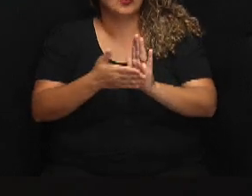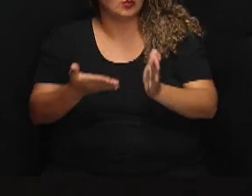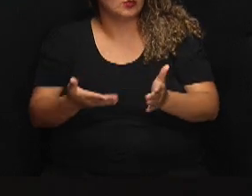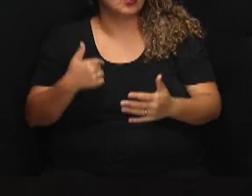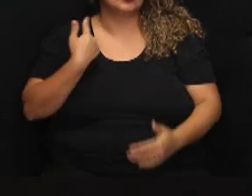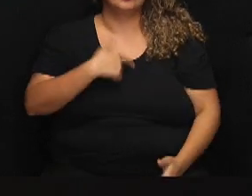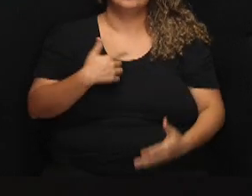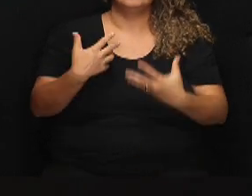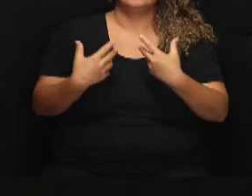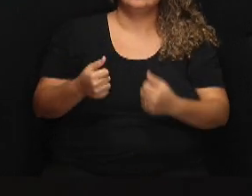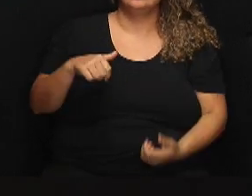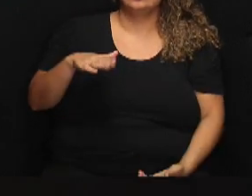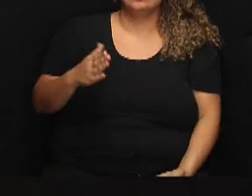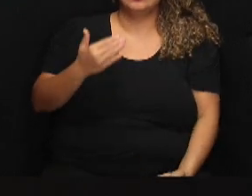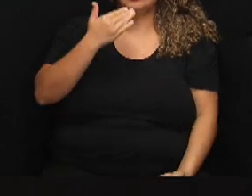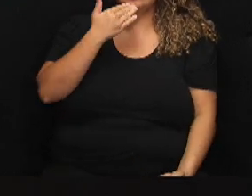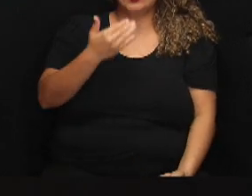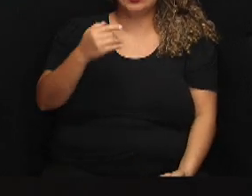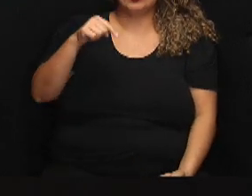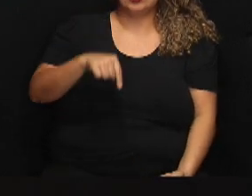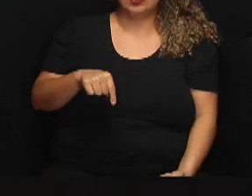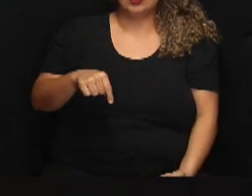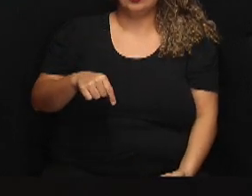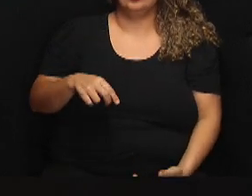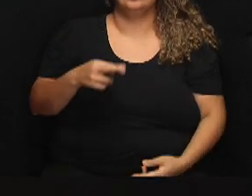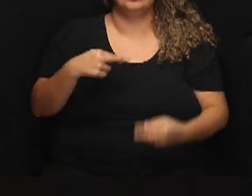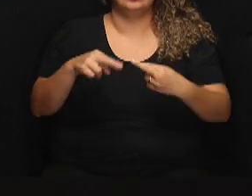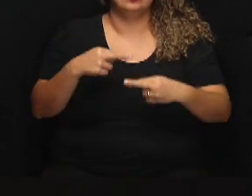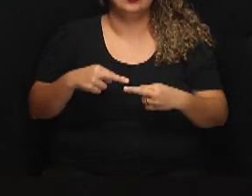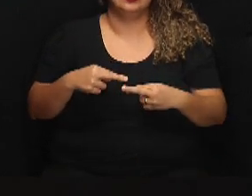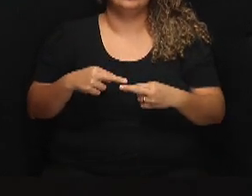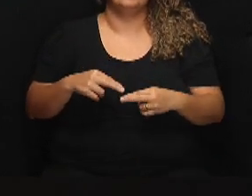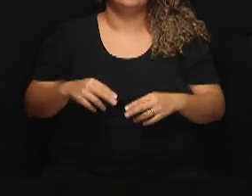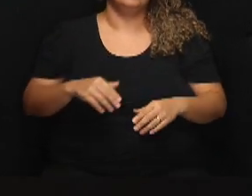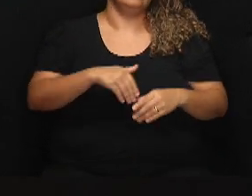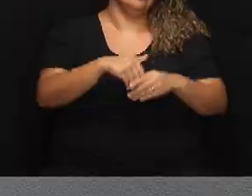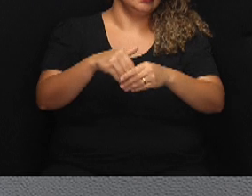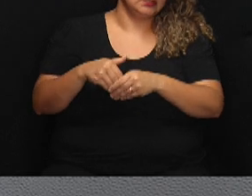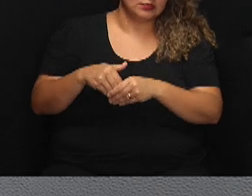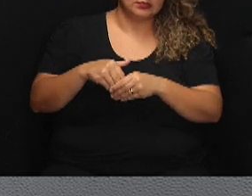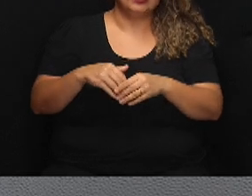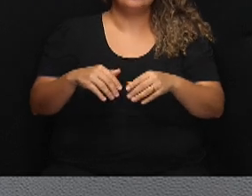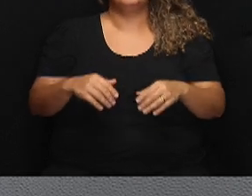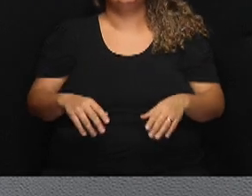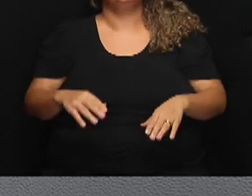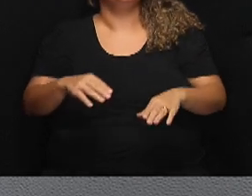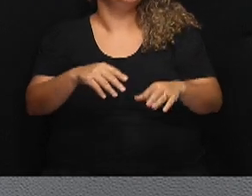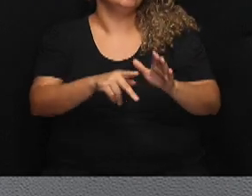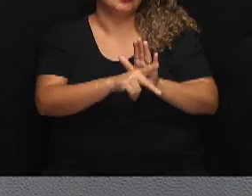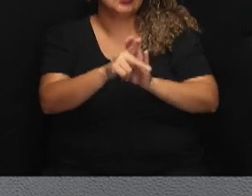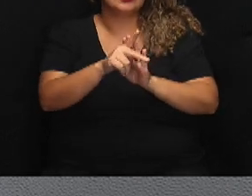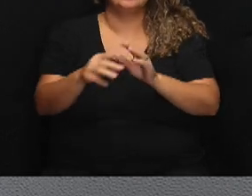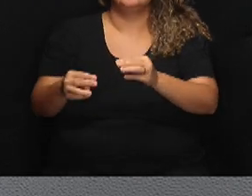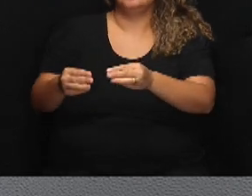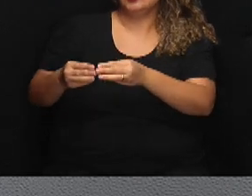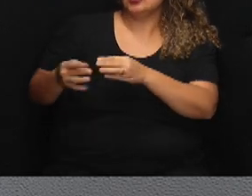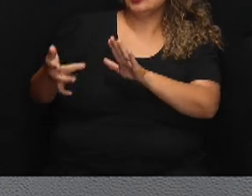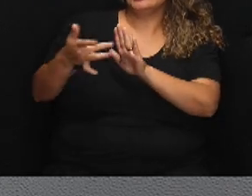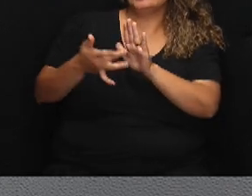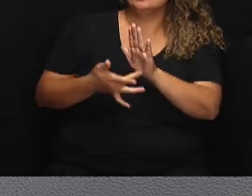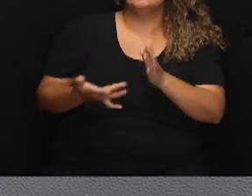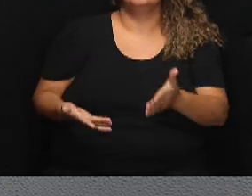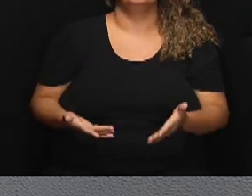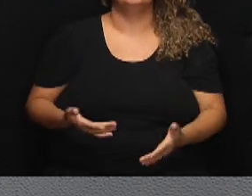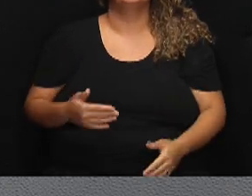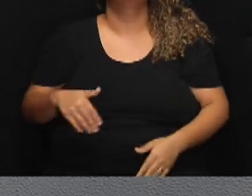recebido muito mais demandas, dessa vez inclusive com relação à votação de projetos, à votação de moções, a pautas. Então, tá